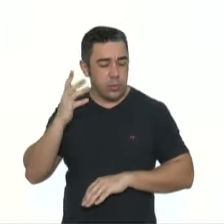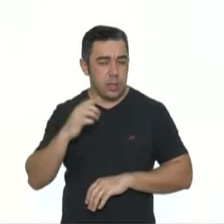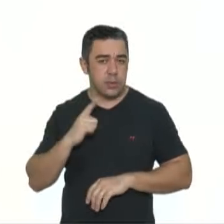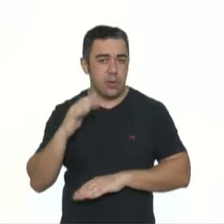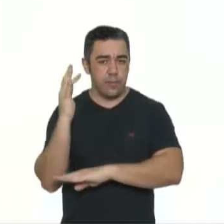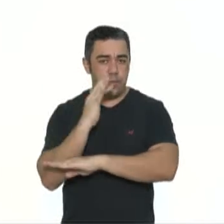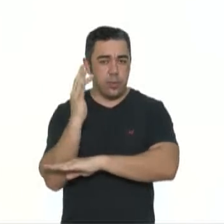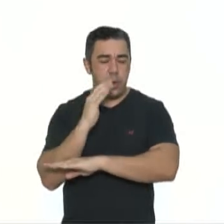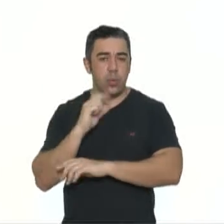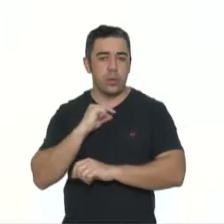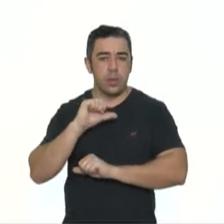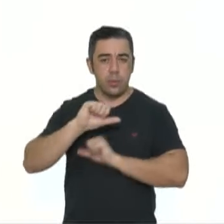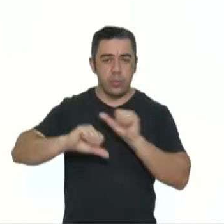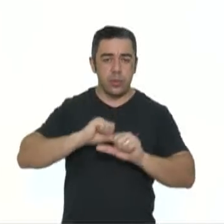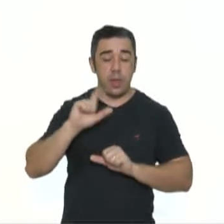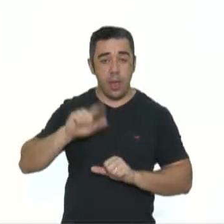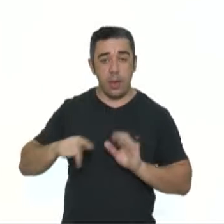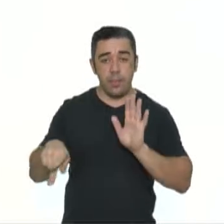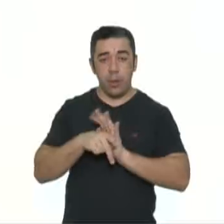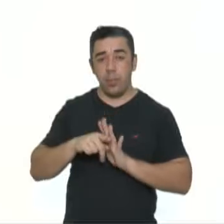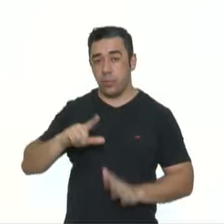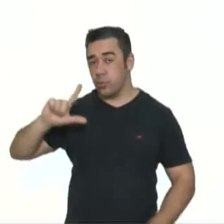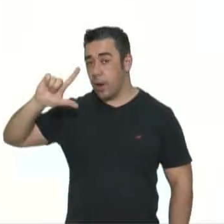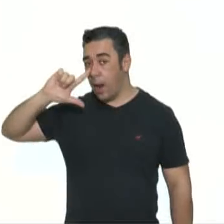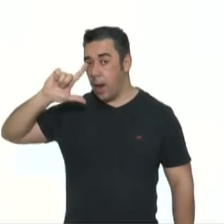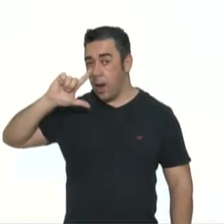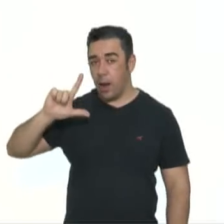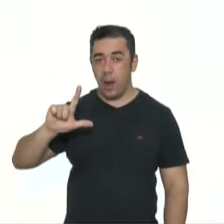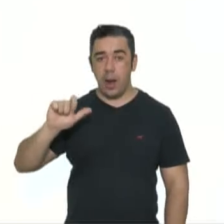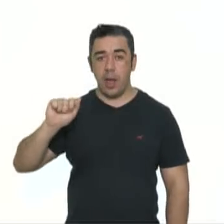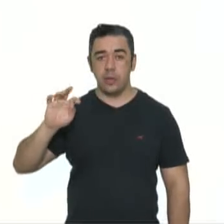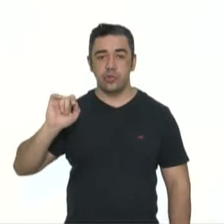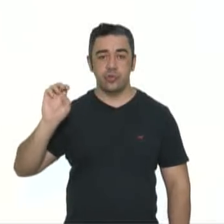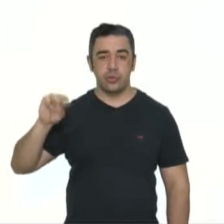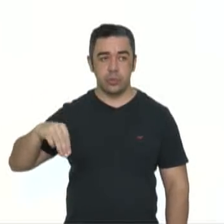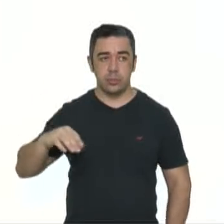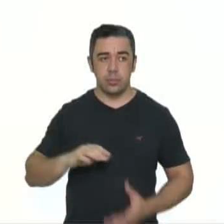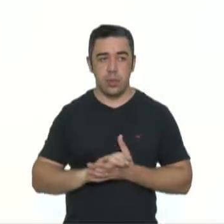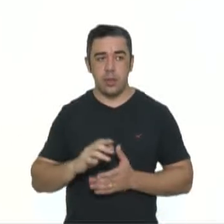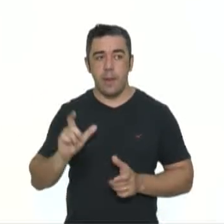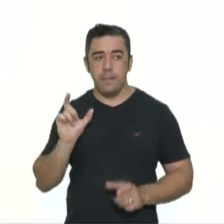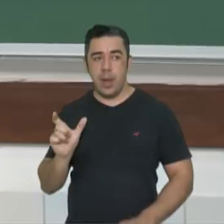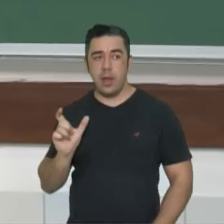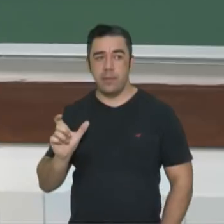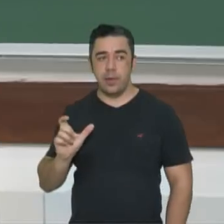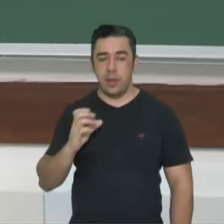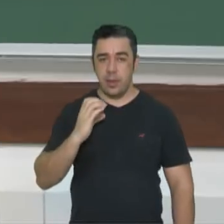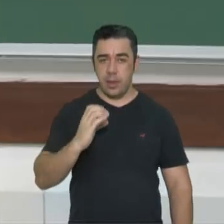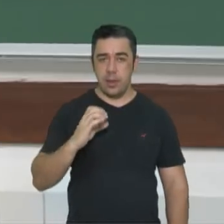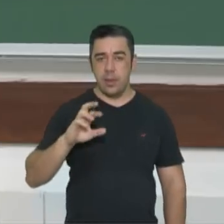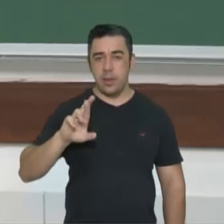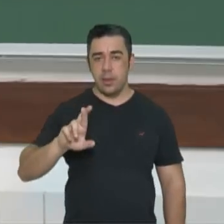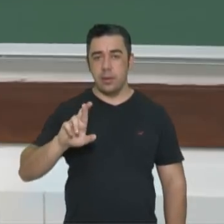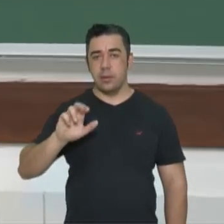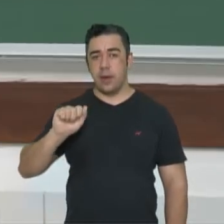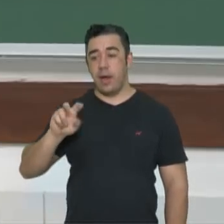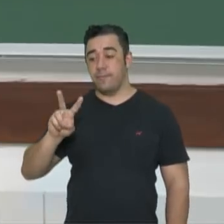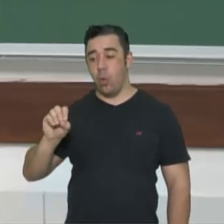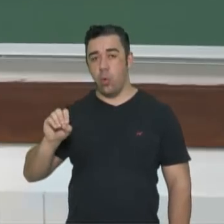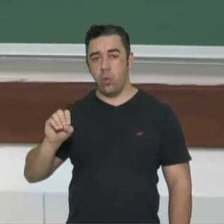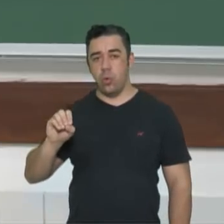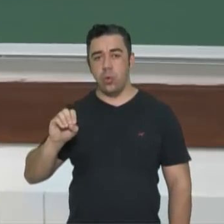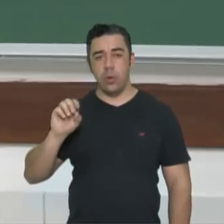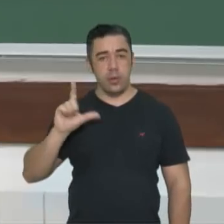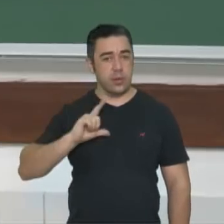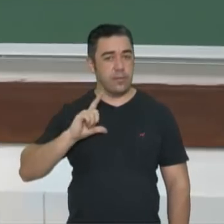um rotacismo que veio do latim. Olha o rotacismo que veio do latim. A palavra cravo, ela era lá no latim clavo. Olha